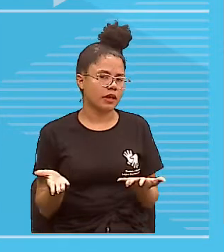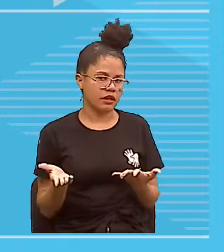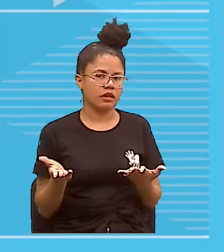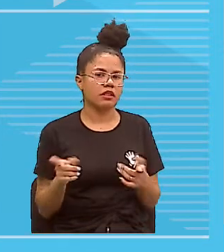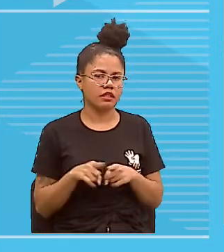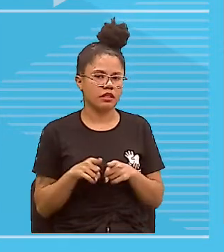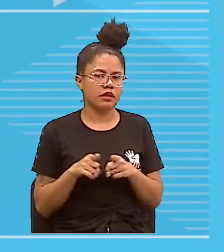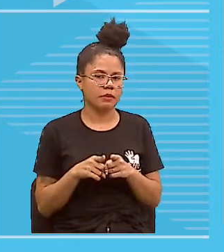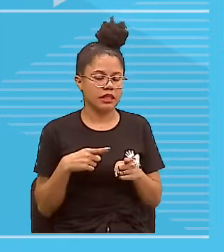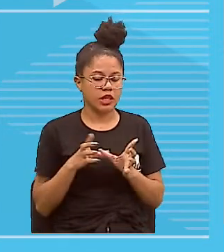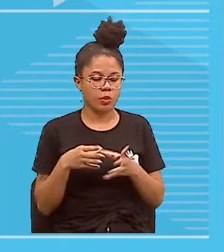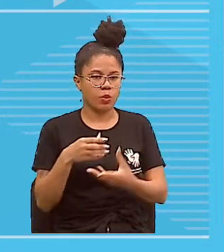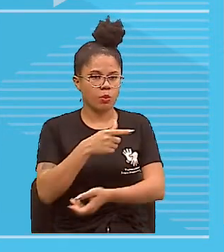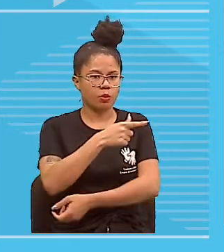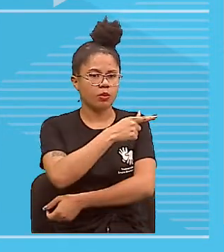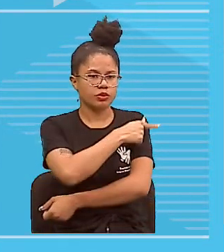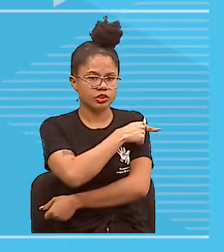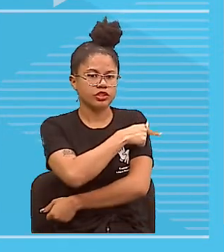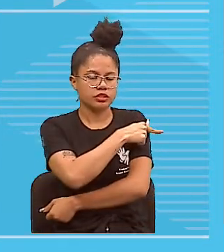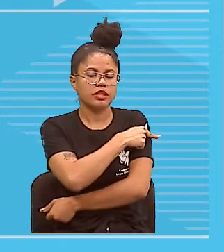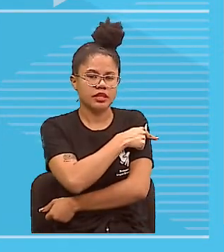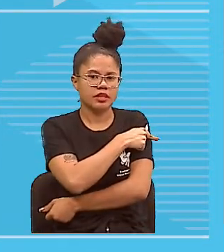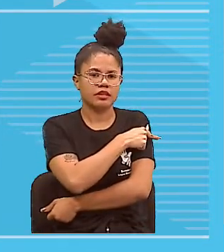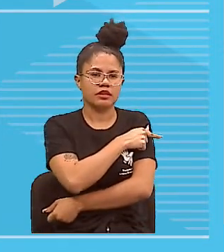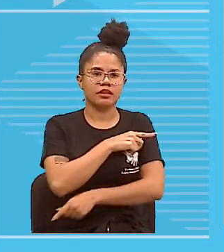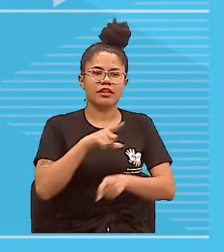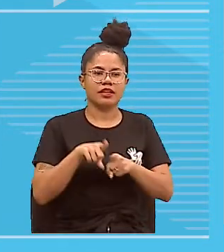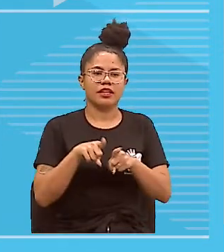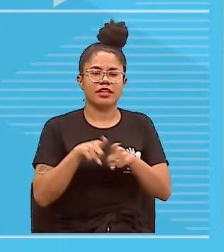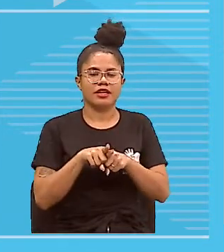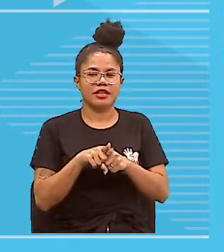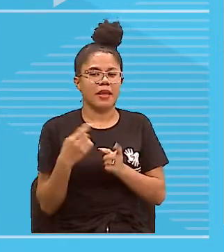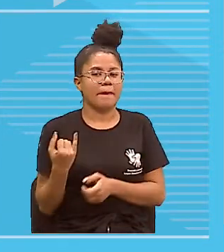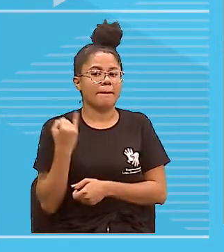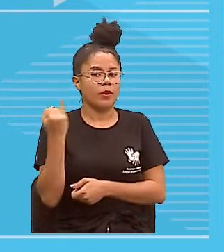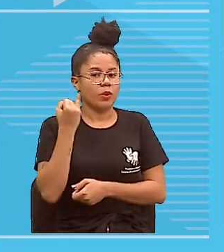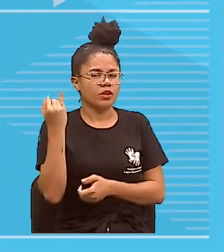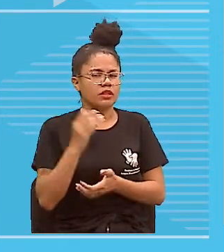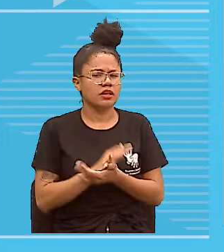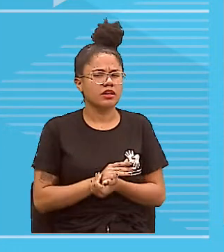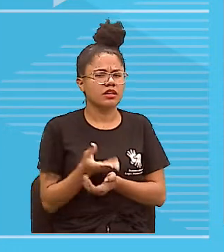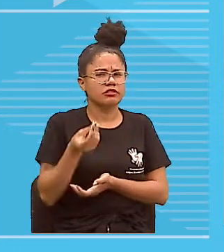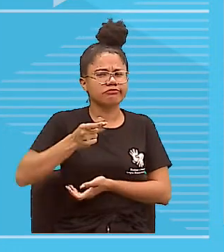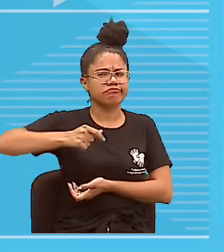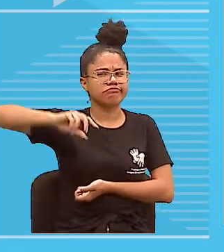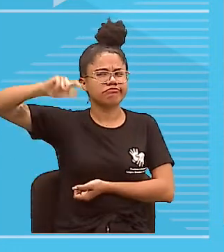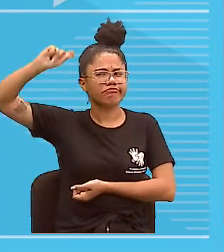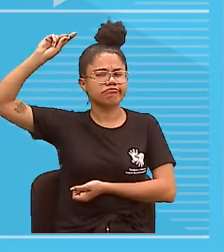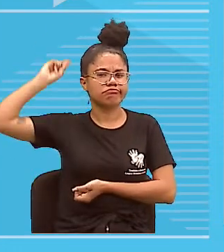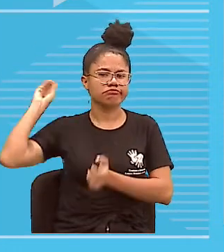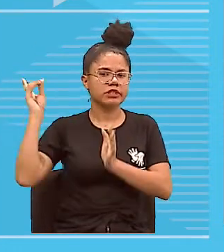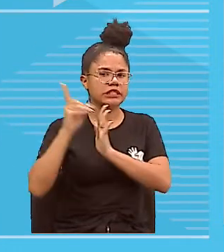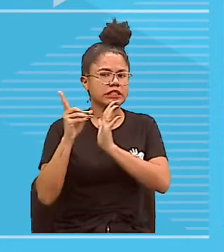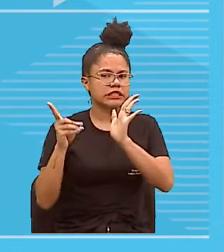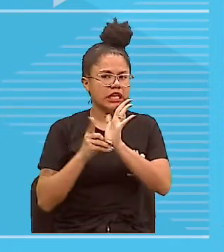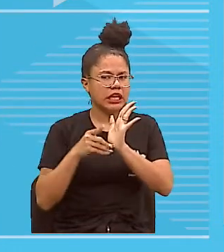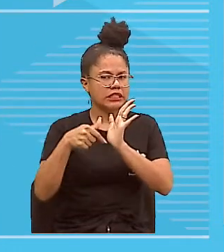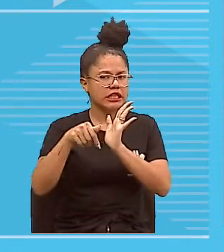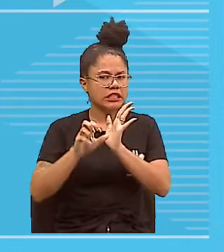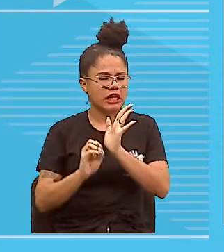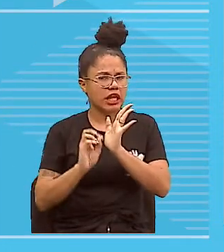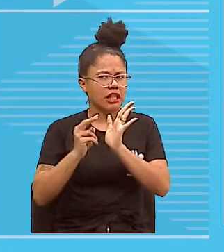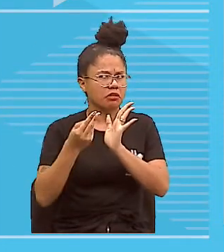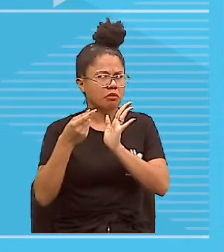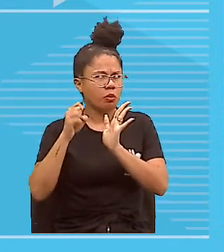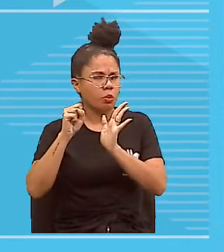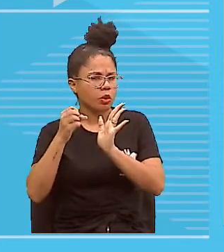grêmios estudantil? Os grêmios, eles foram muito importantes aí na década de 70, de 80, e a gente